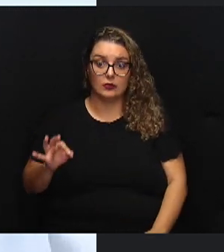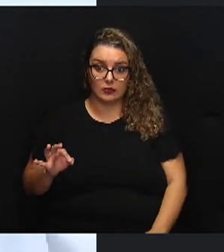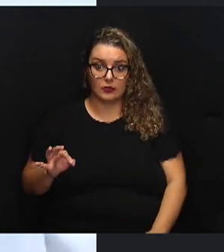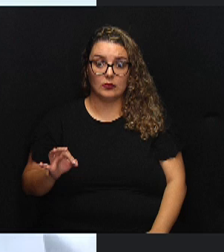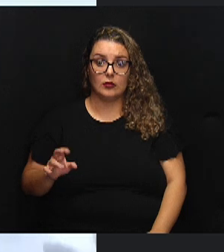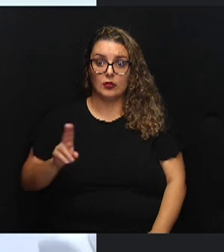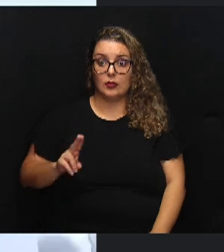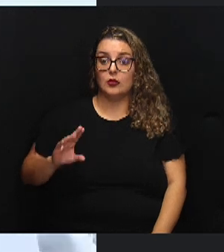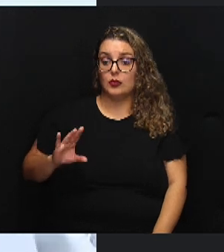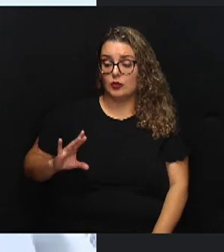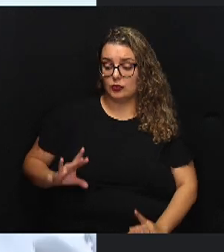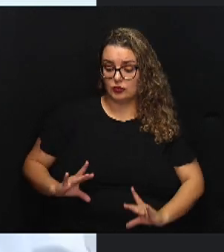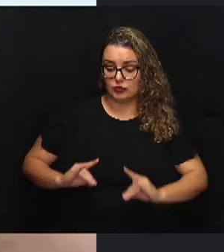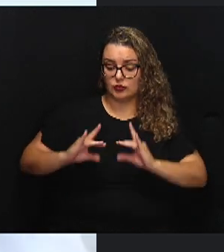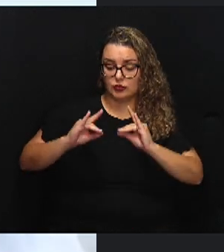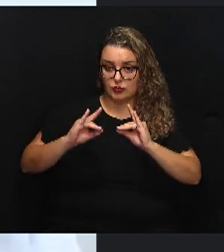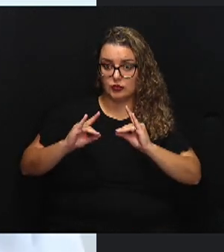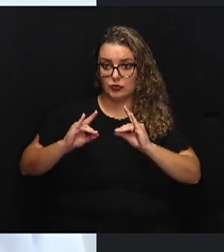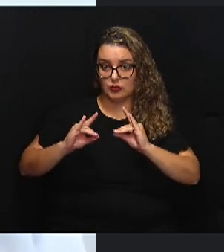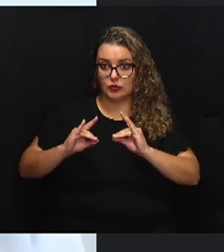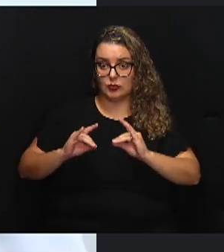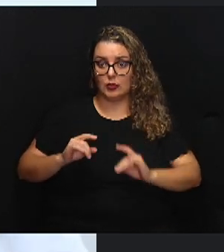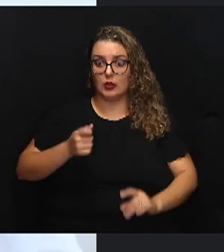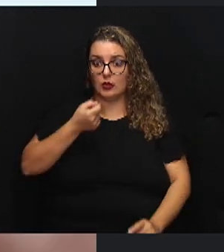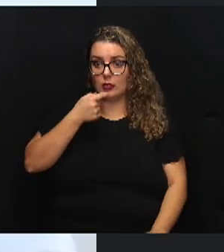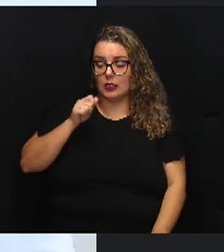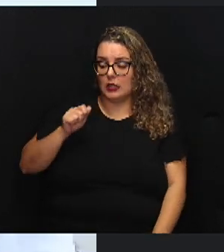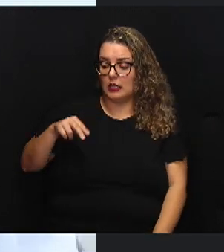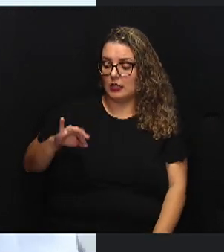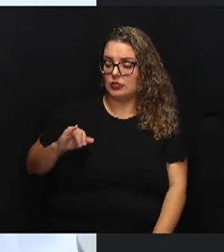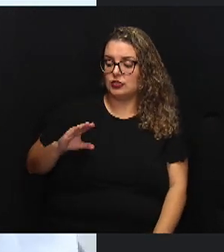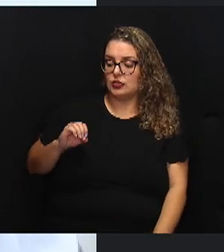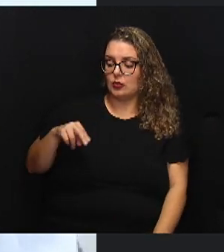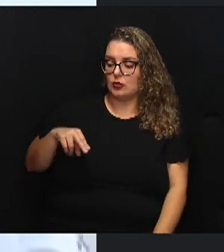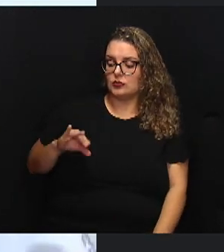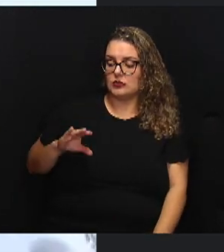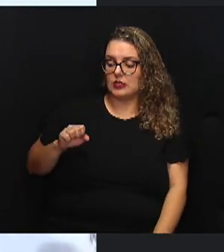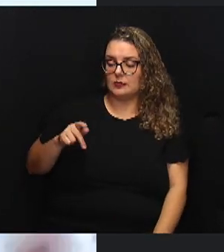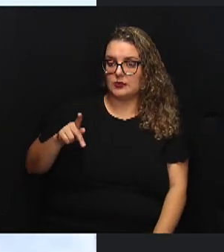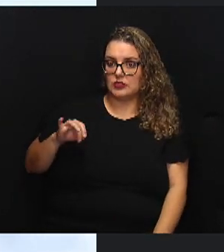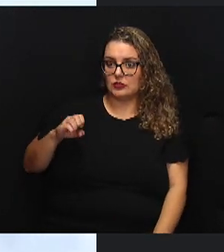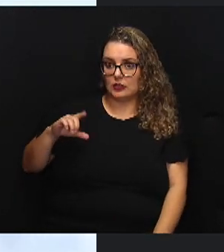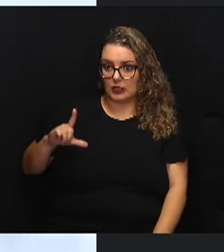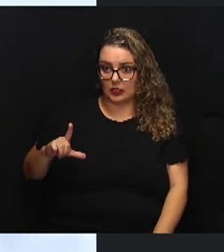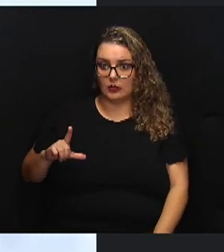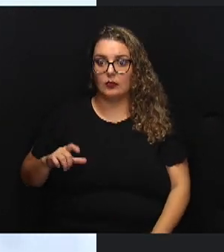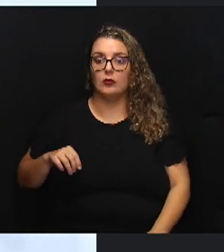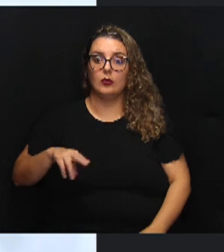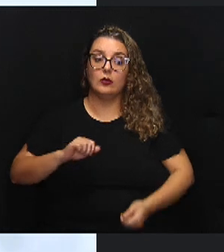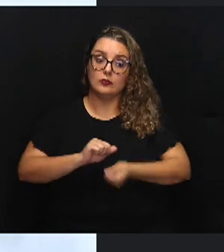uso de hormônios nos anticoncepcionais orais ou na reposição hormonal são talvez o principal